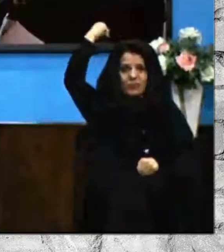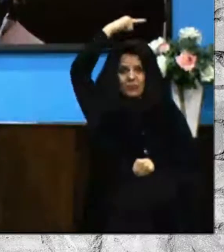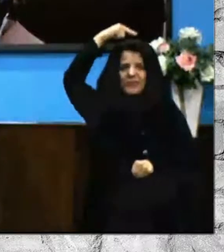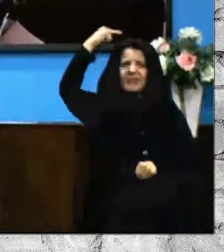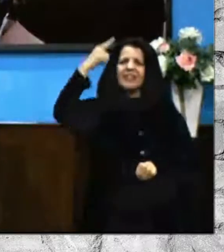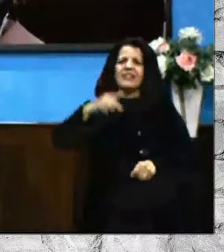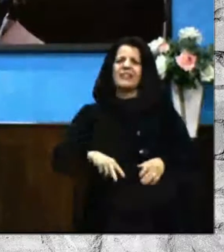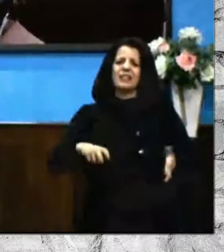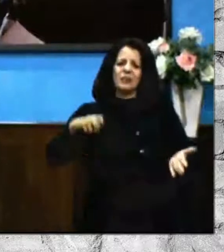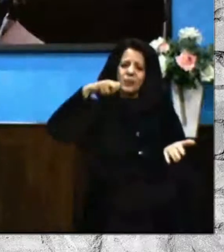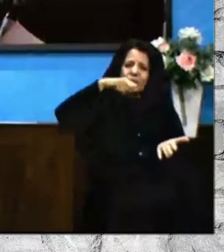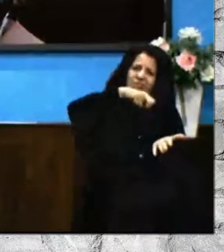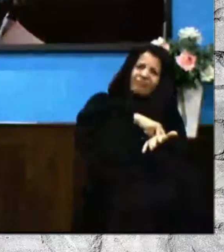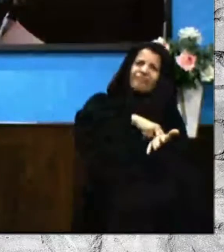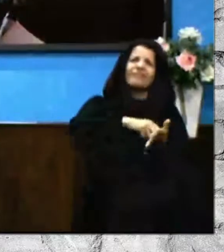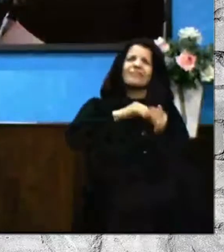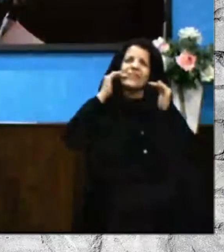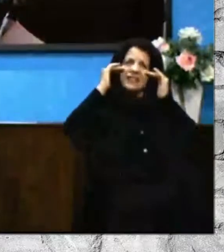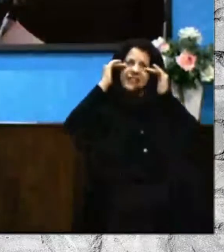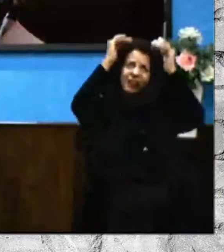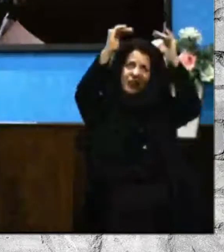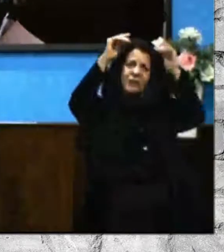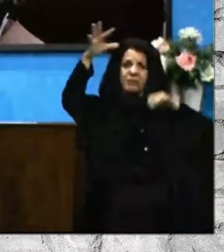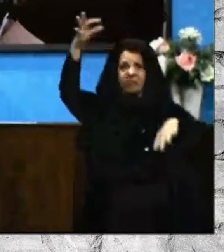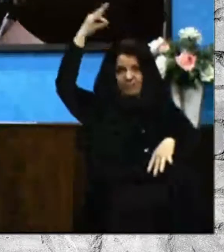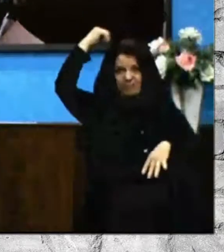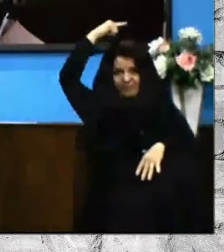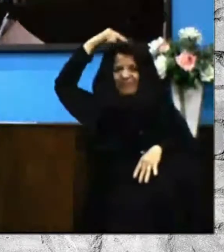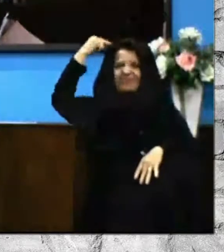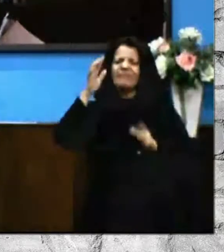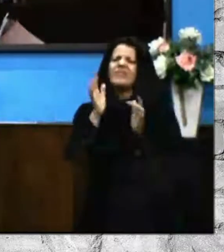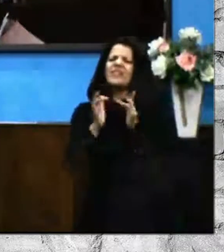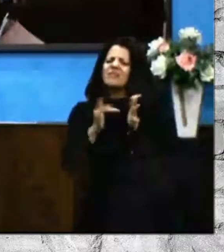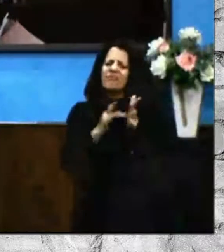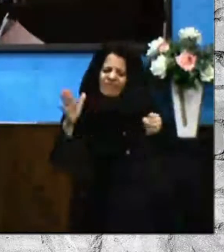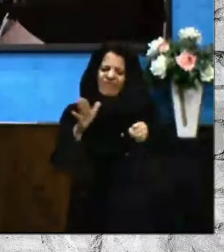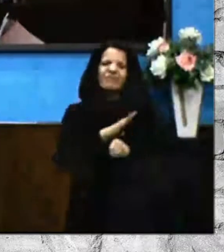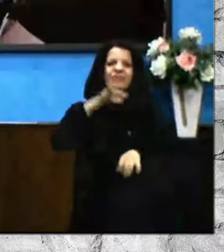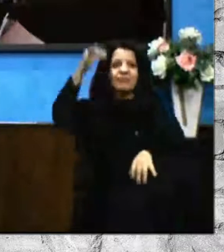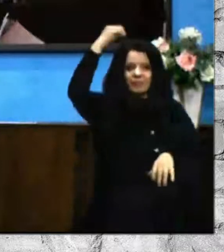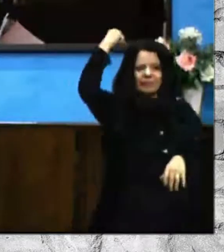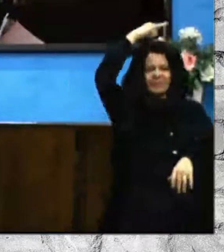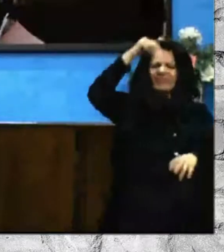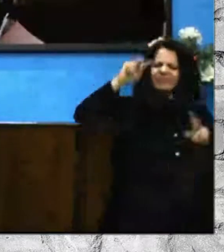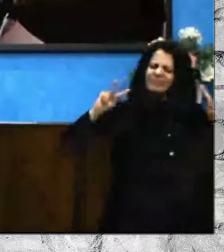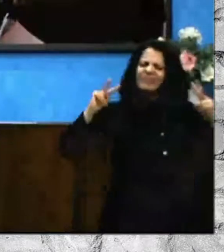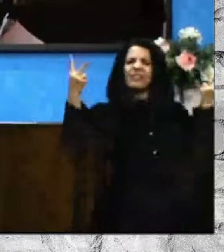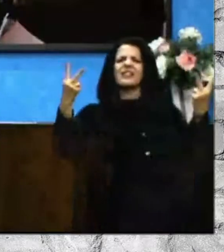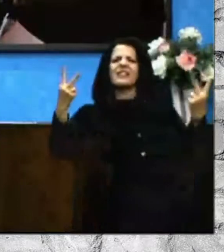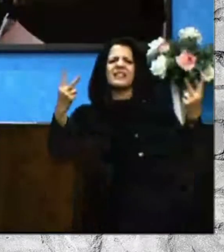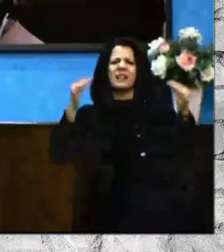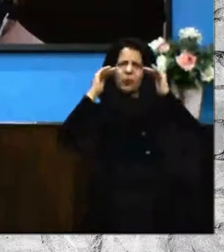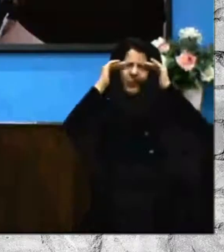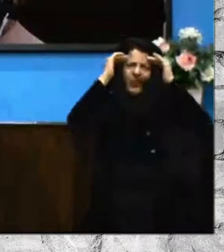se submeter ao Espírito Santo. Jesus era cheio do Espírito Santo, ele tinha comunhão com o Pai, e ele venceu